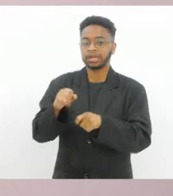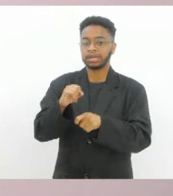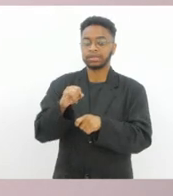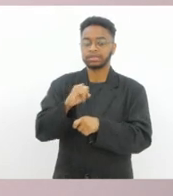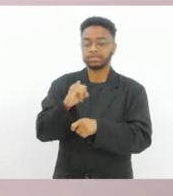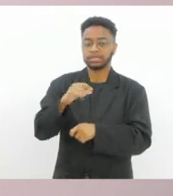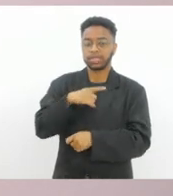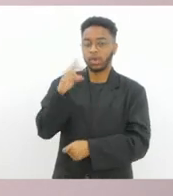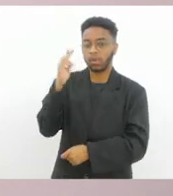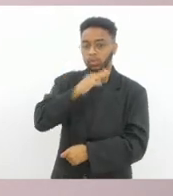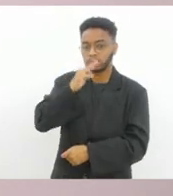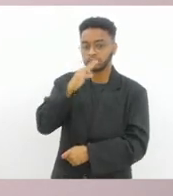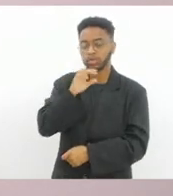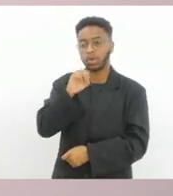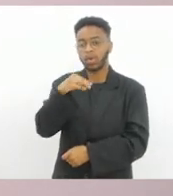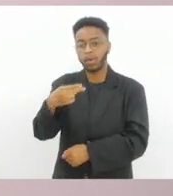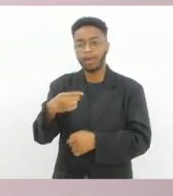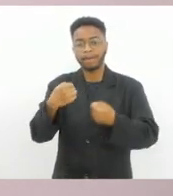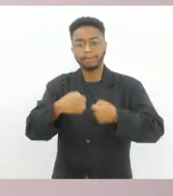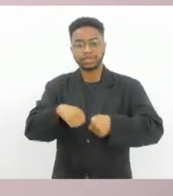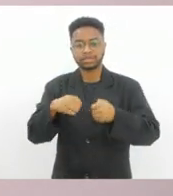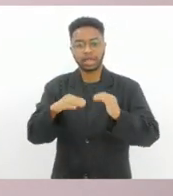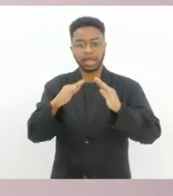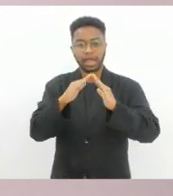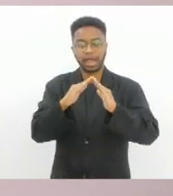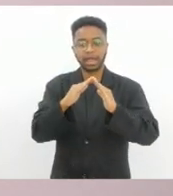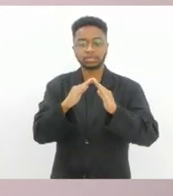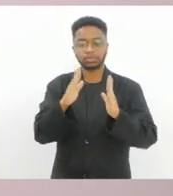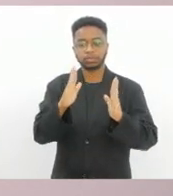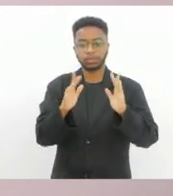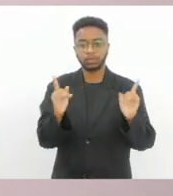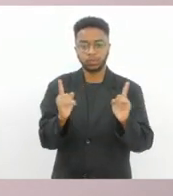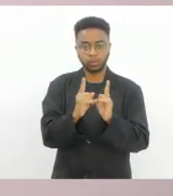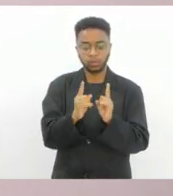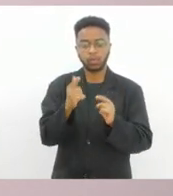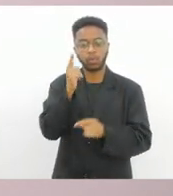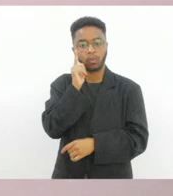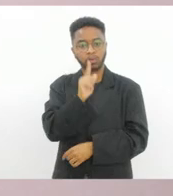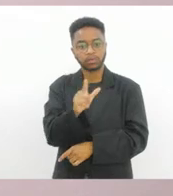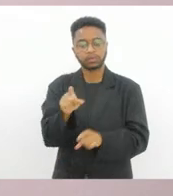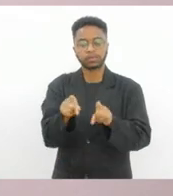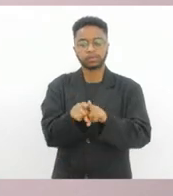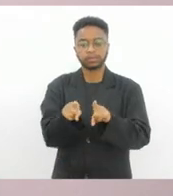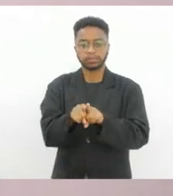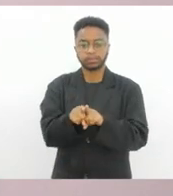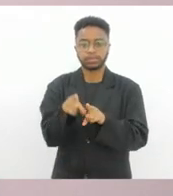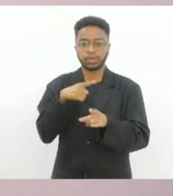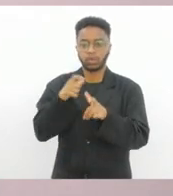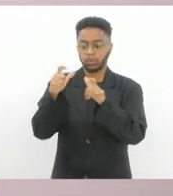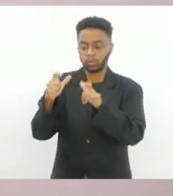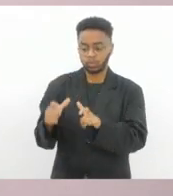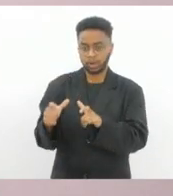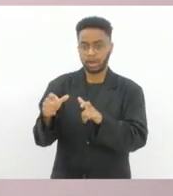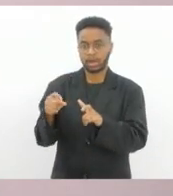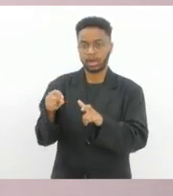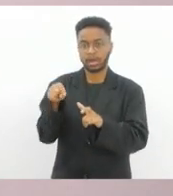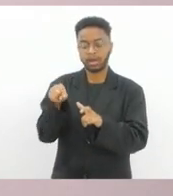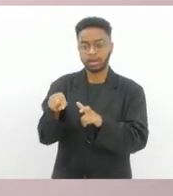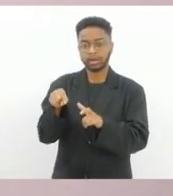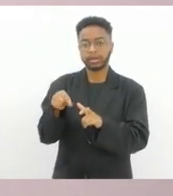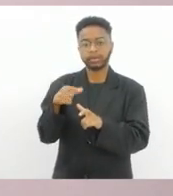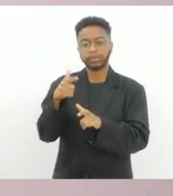de emergência e necessidade de abrigo temporário, que elas possam também ter esse espaço, que é um espaço também